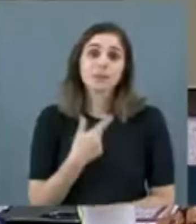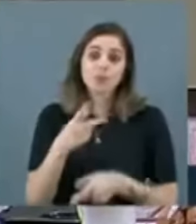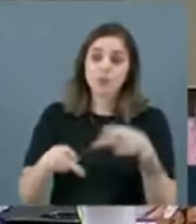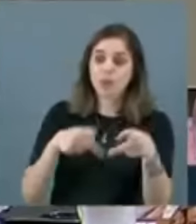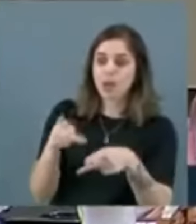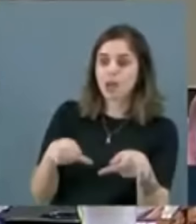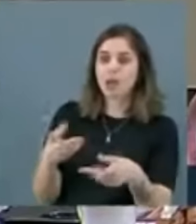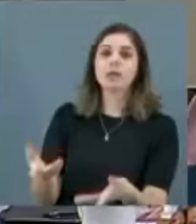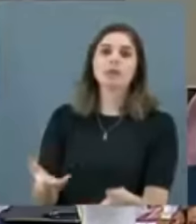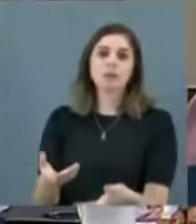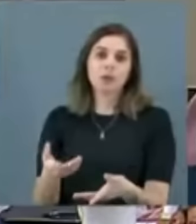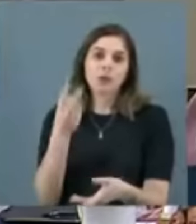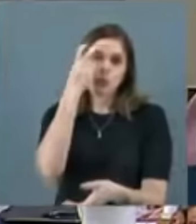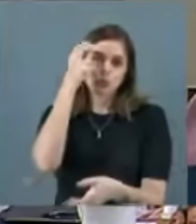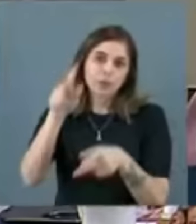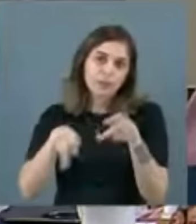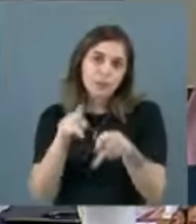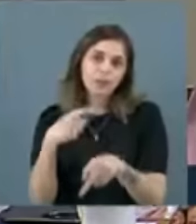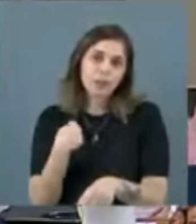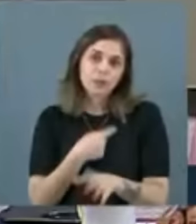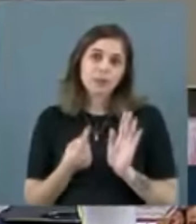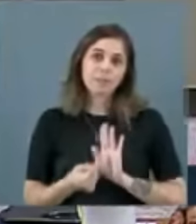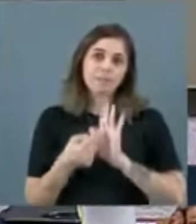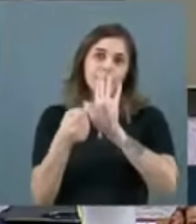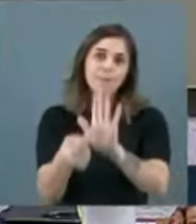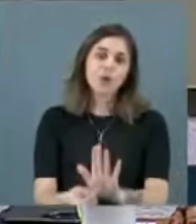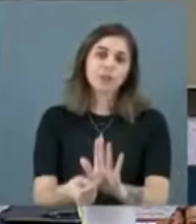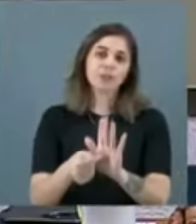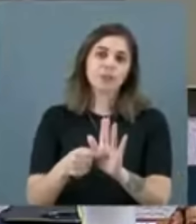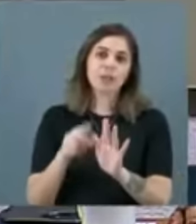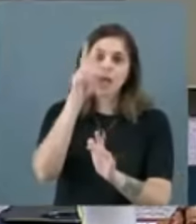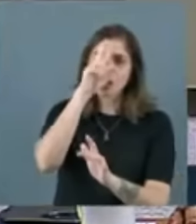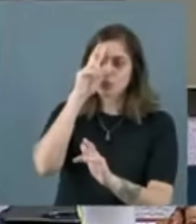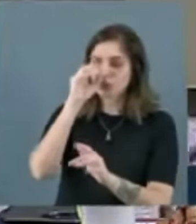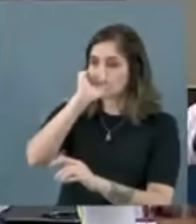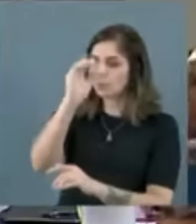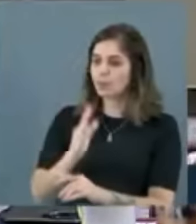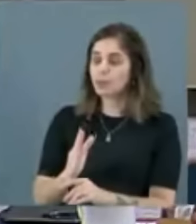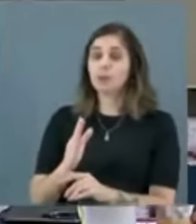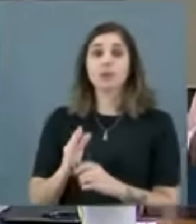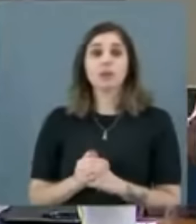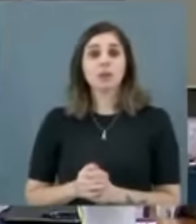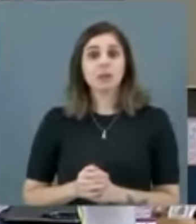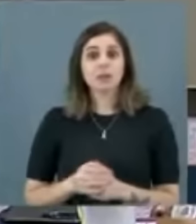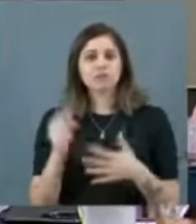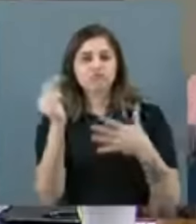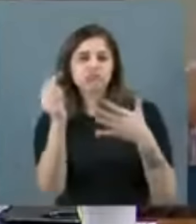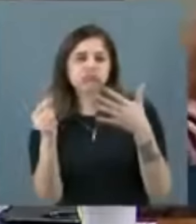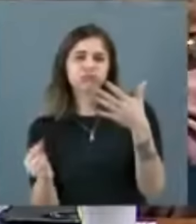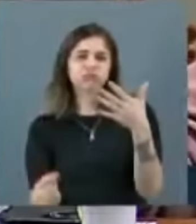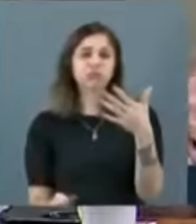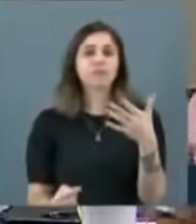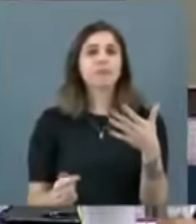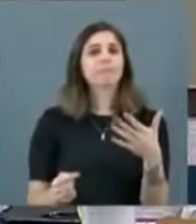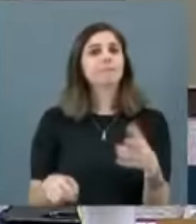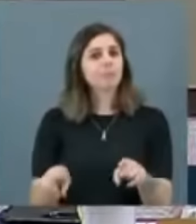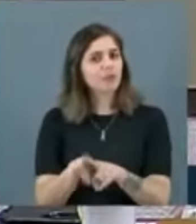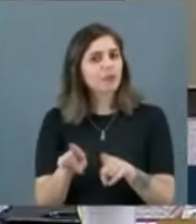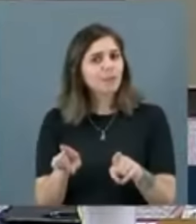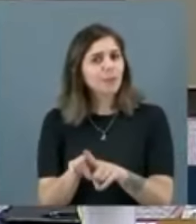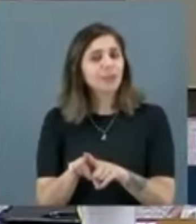cultura popular, que nós estamos buscando ter um olhar especial nessa nossa gestão, e outras, e dessa vez abraçando